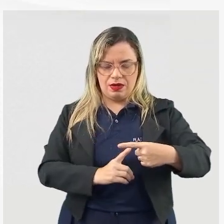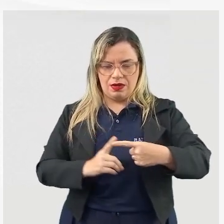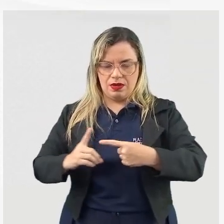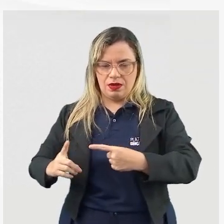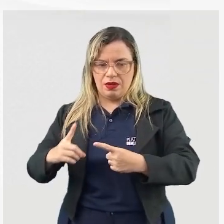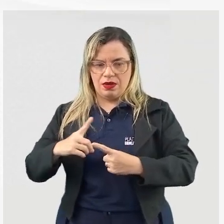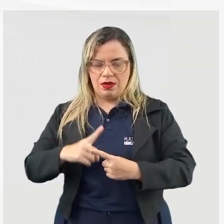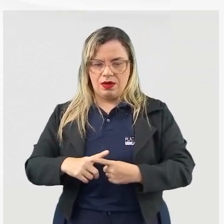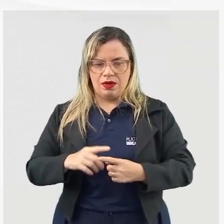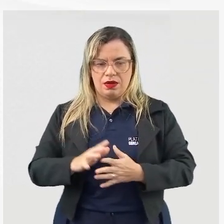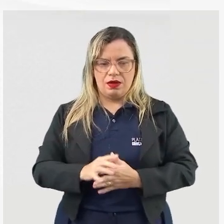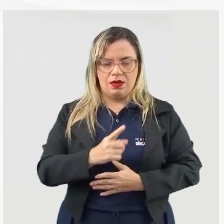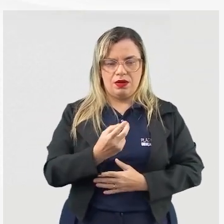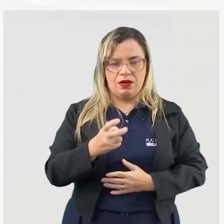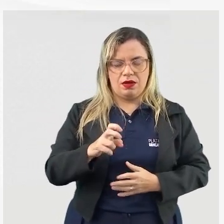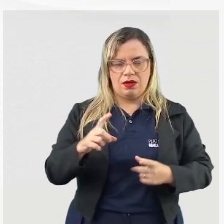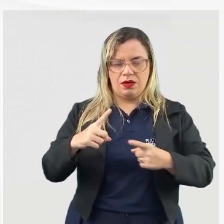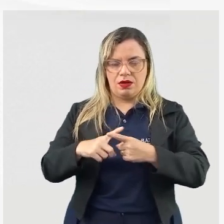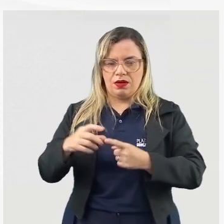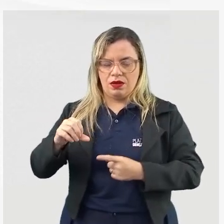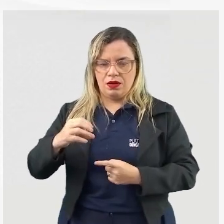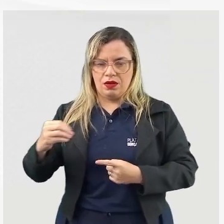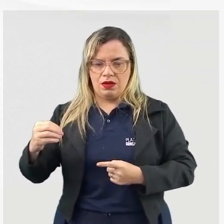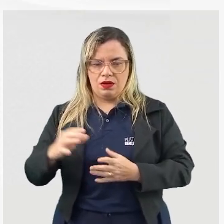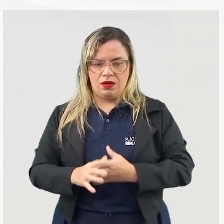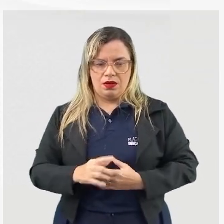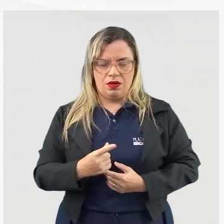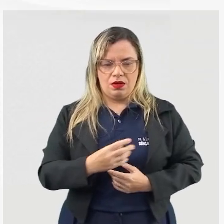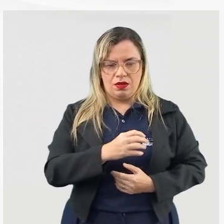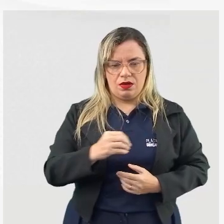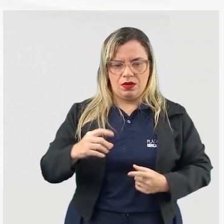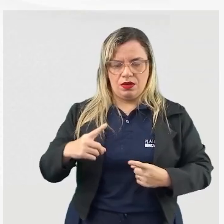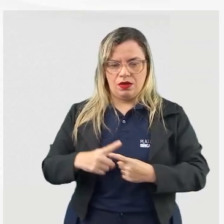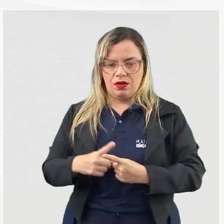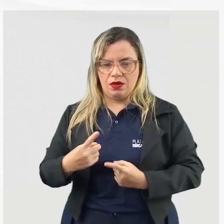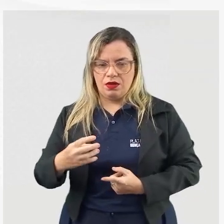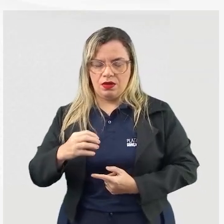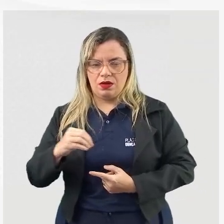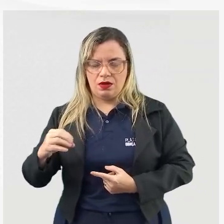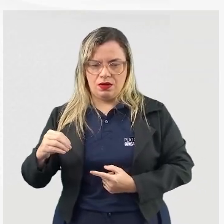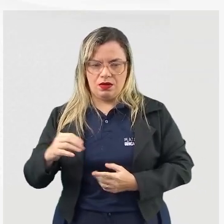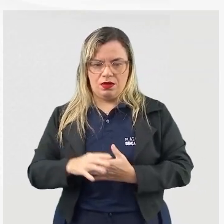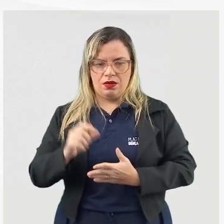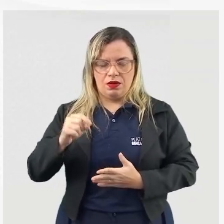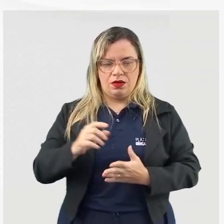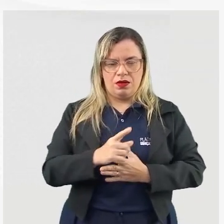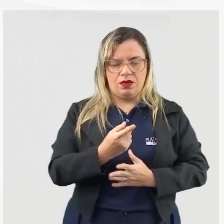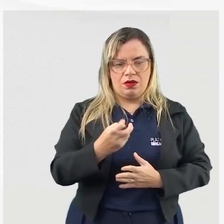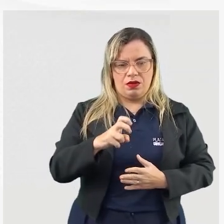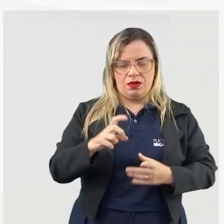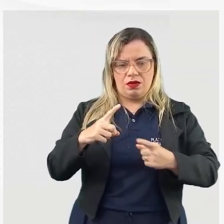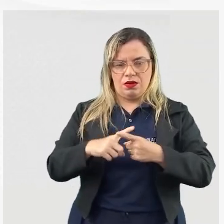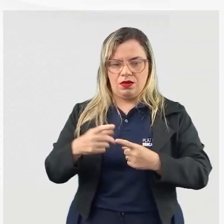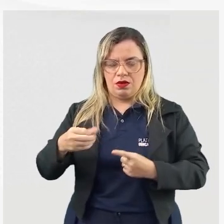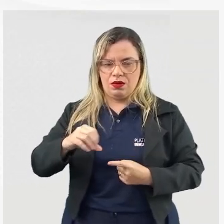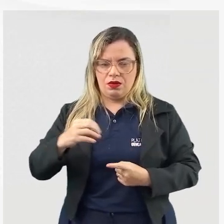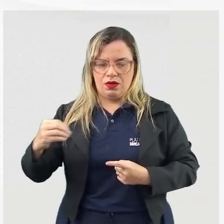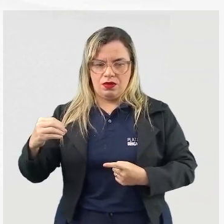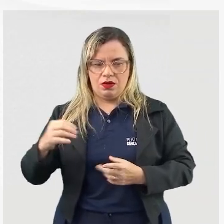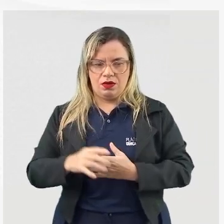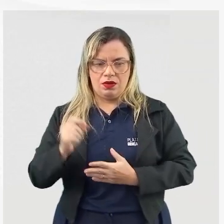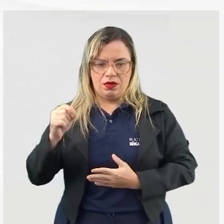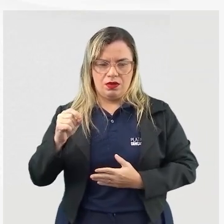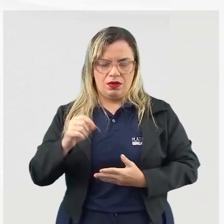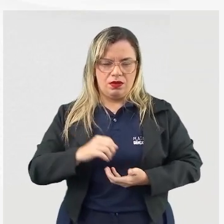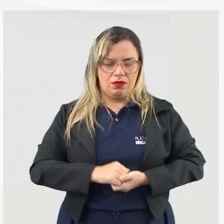o 15 por 90 e o 100 vezes 100. Tá? 15 vezes 90, 15 vezes